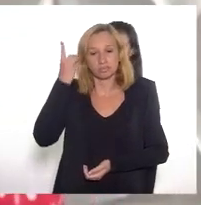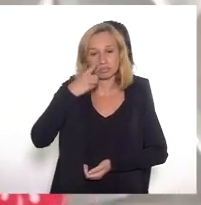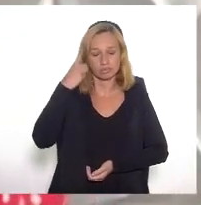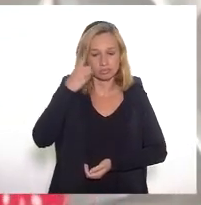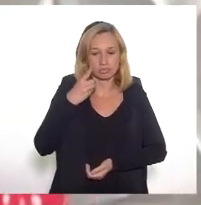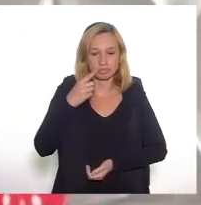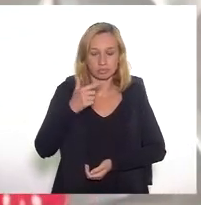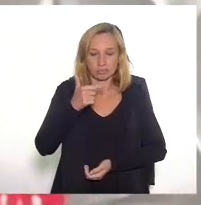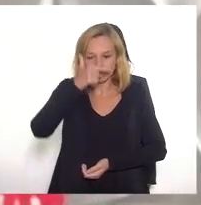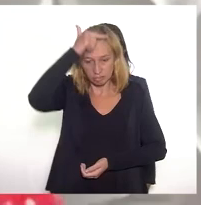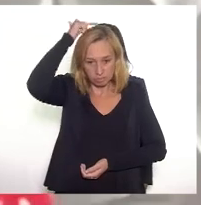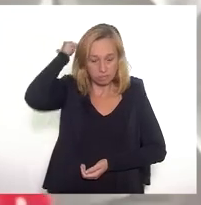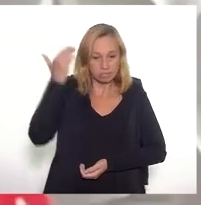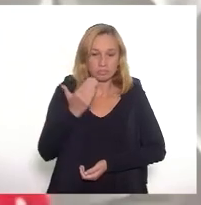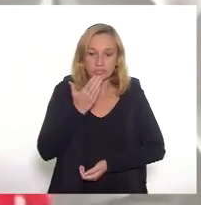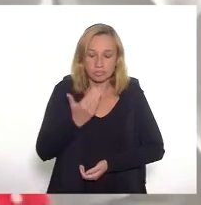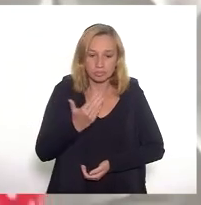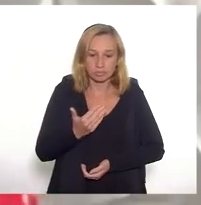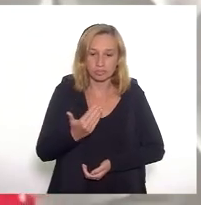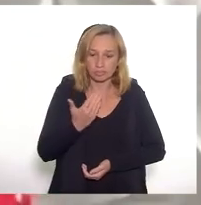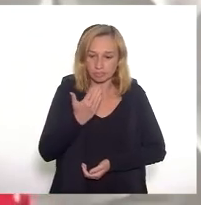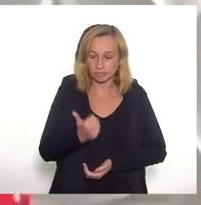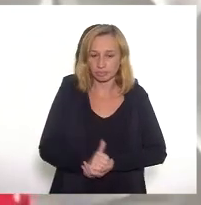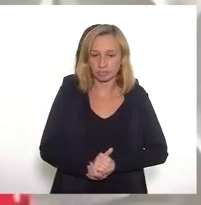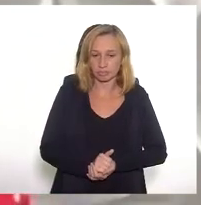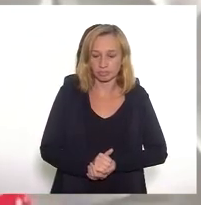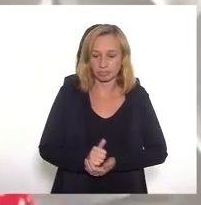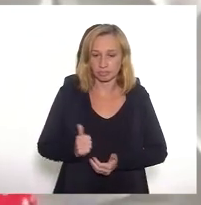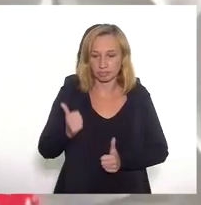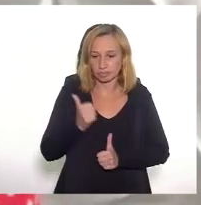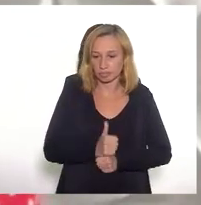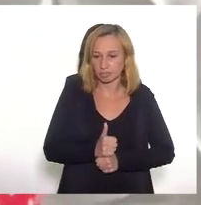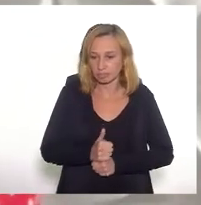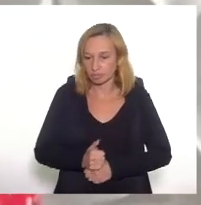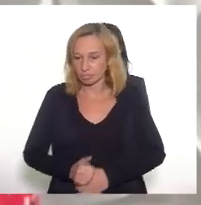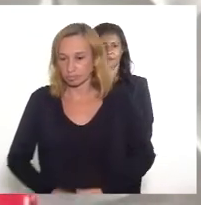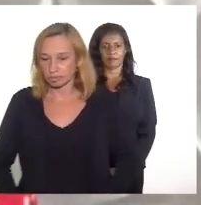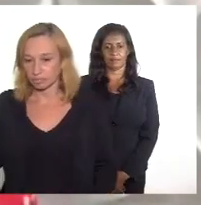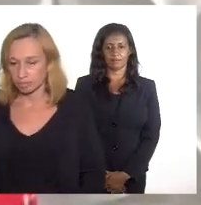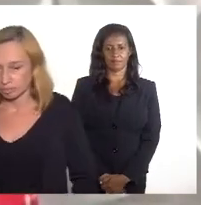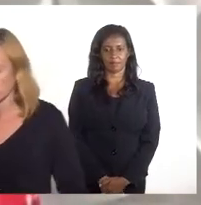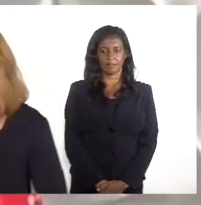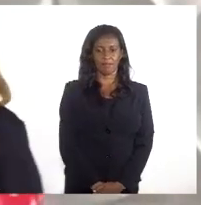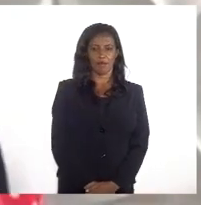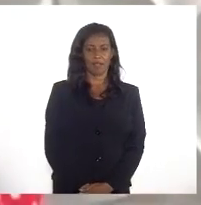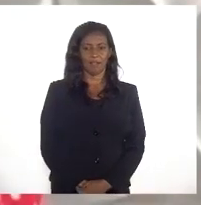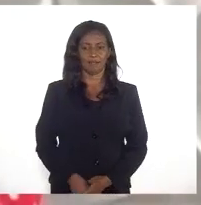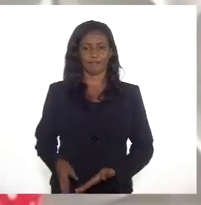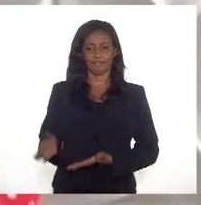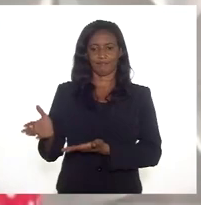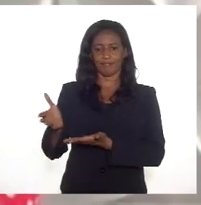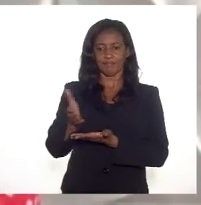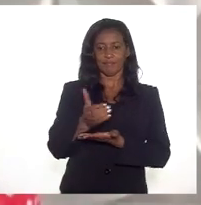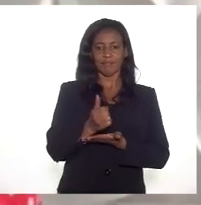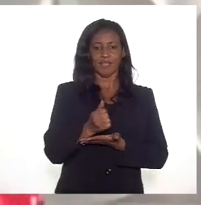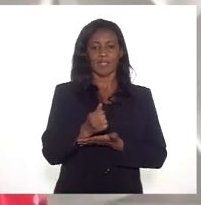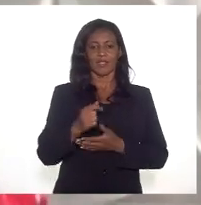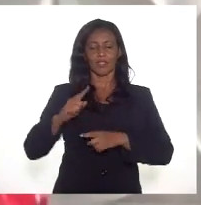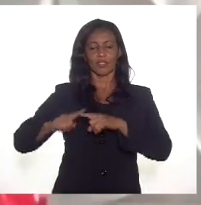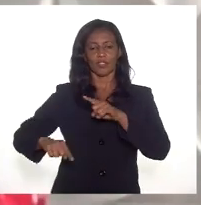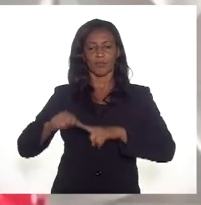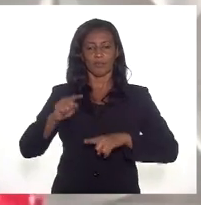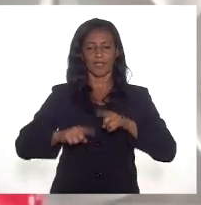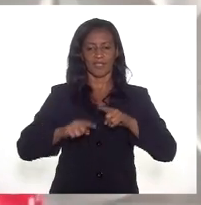uma sugestão, já que Vossa Excelência vai coordenar essa coleta de material para registrar